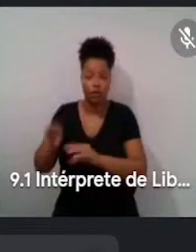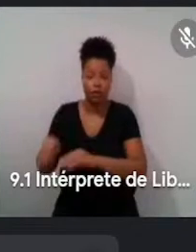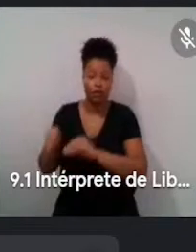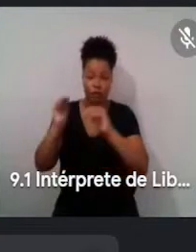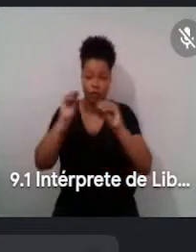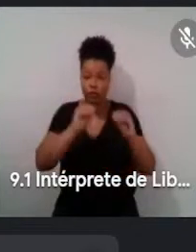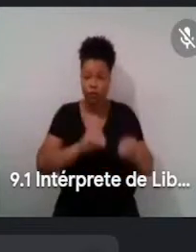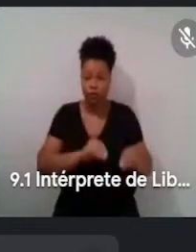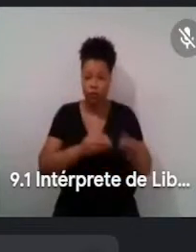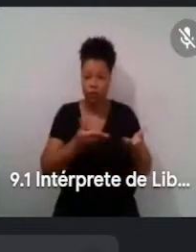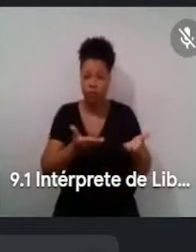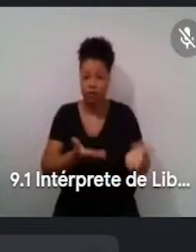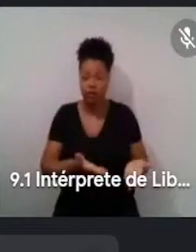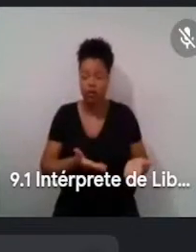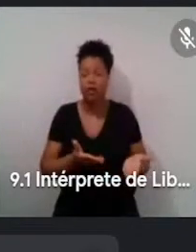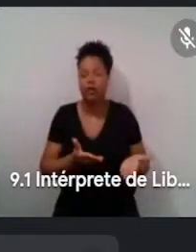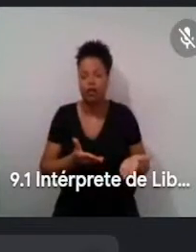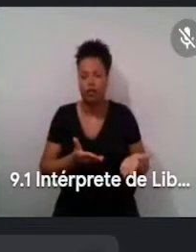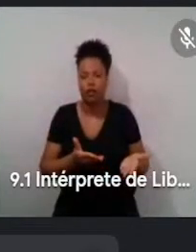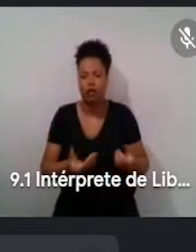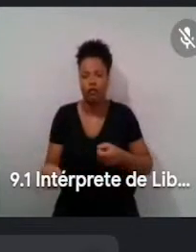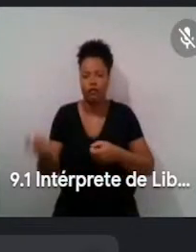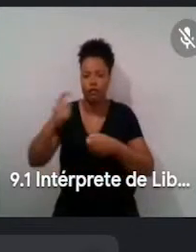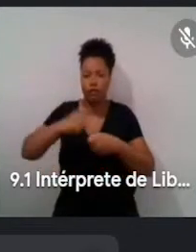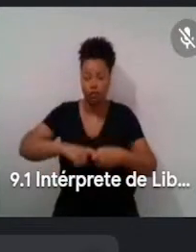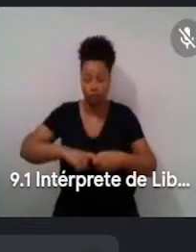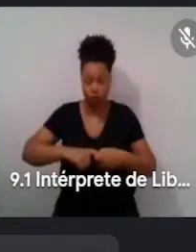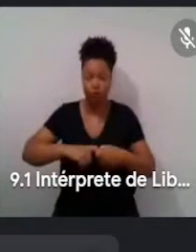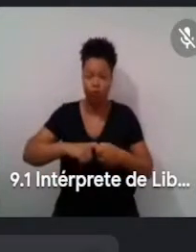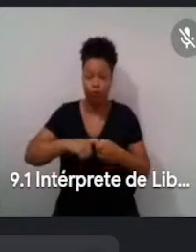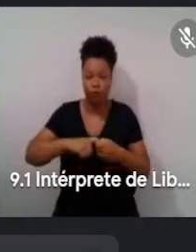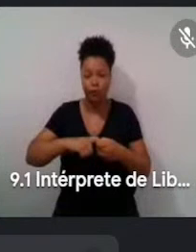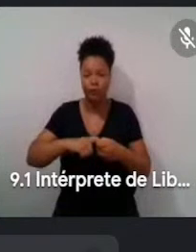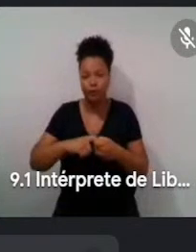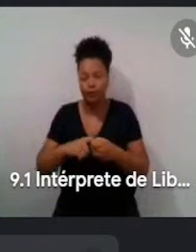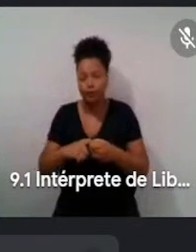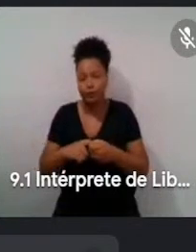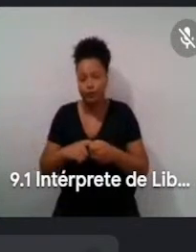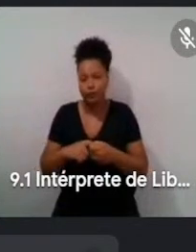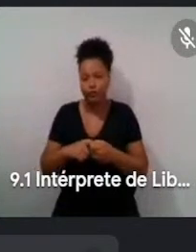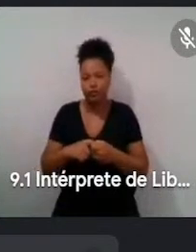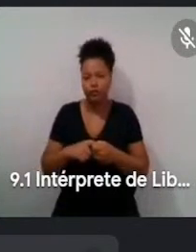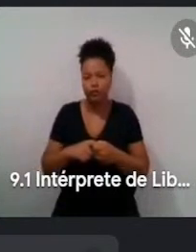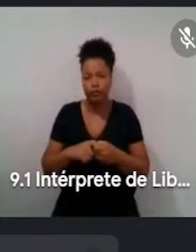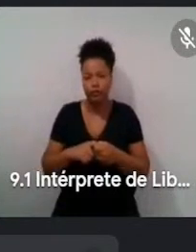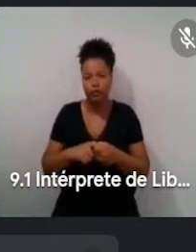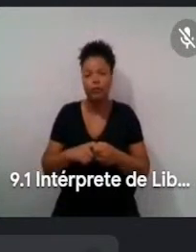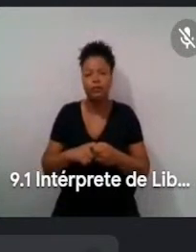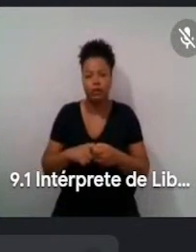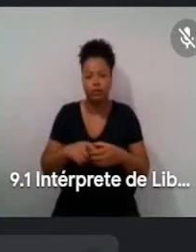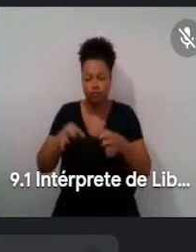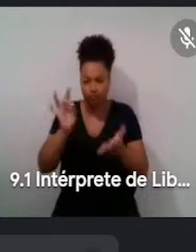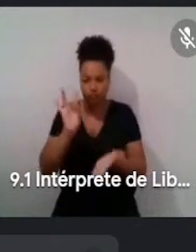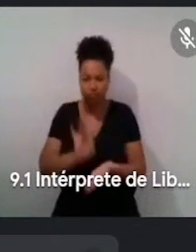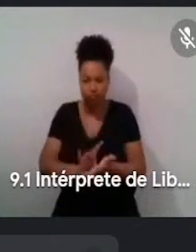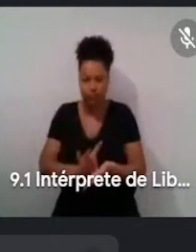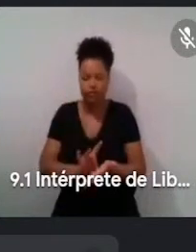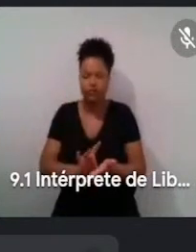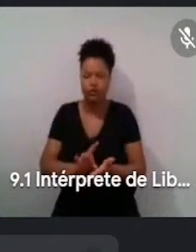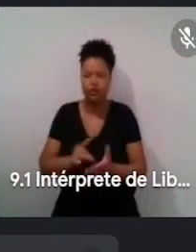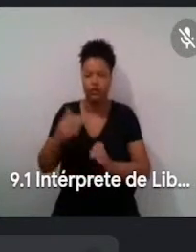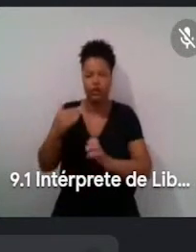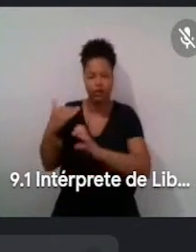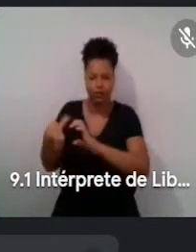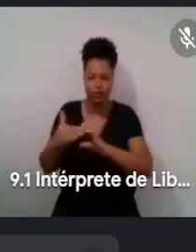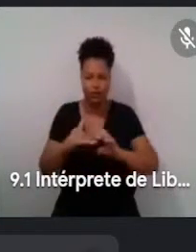pelo mural, voltou para que efetivamente fosse intimada por e-mail e não pelo mural